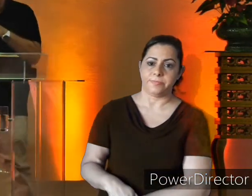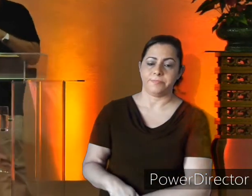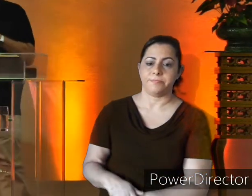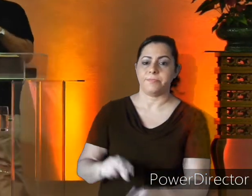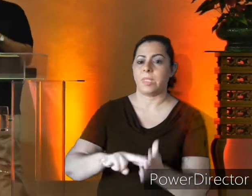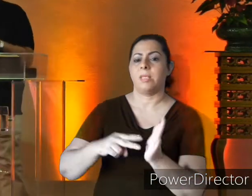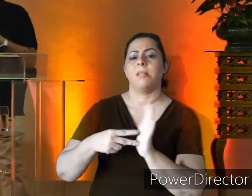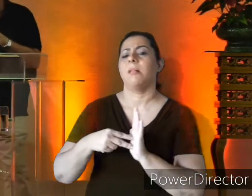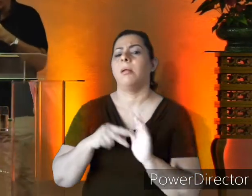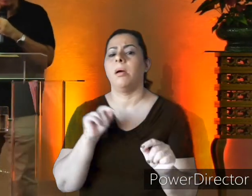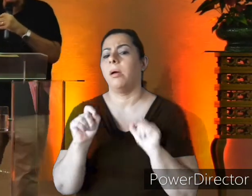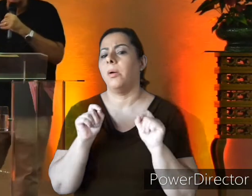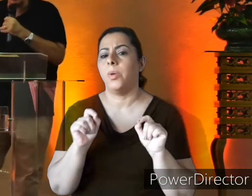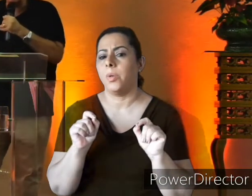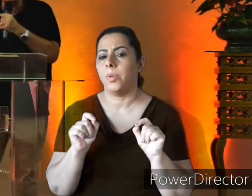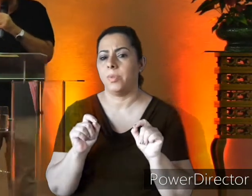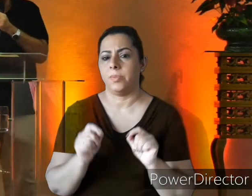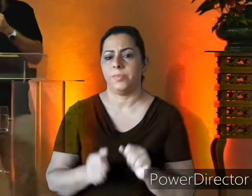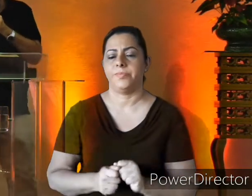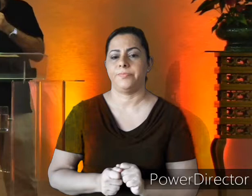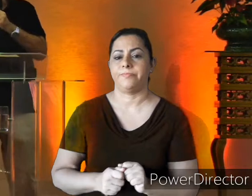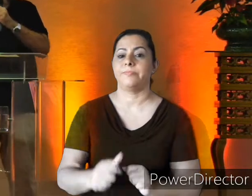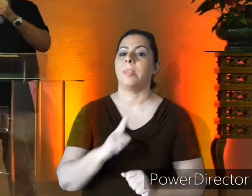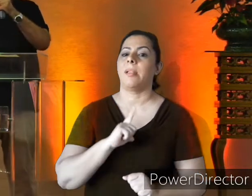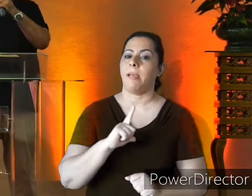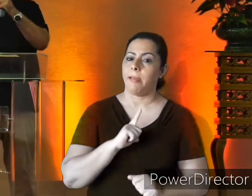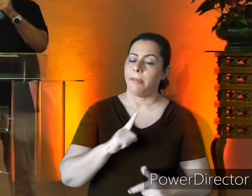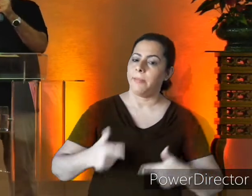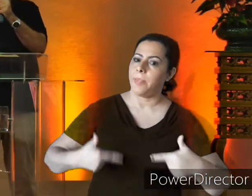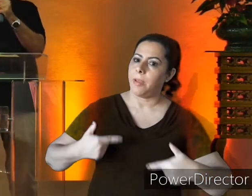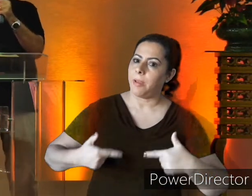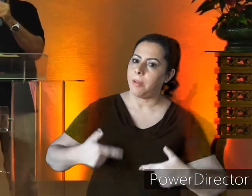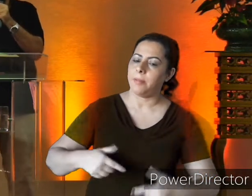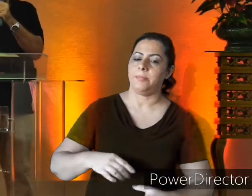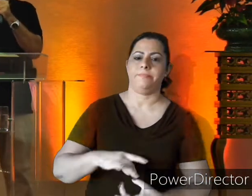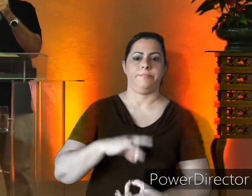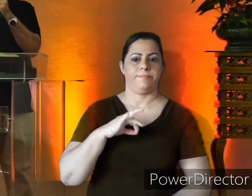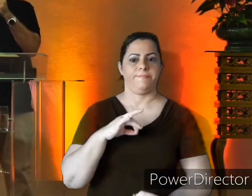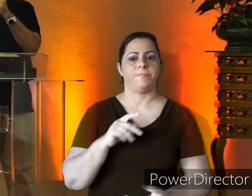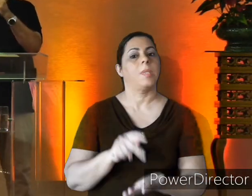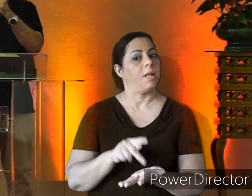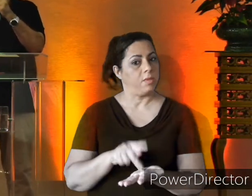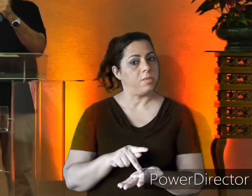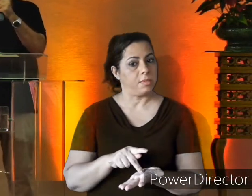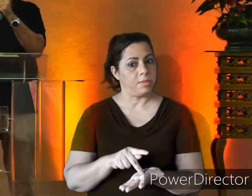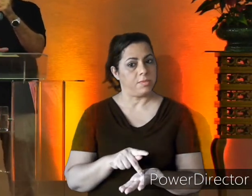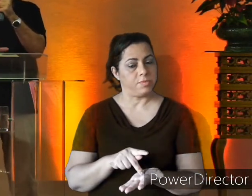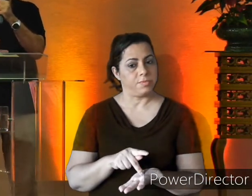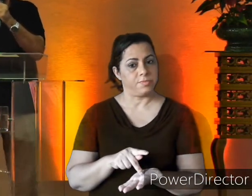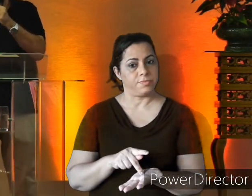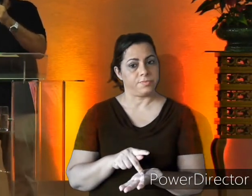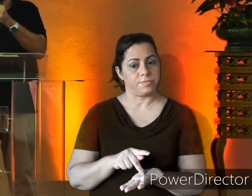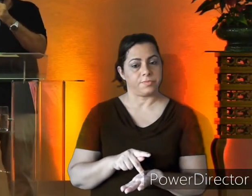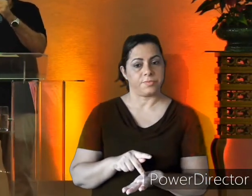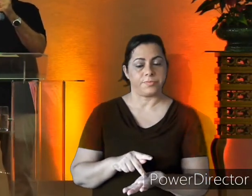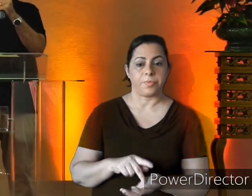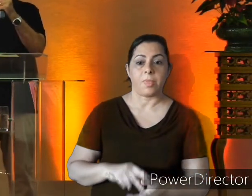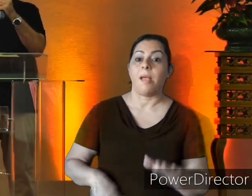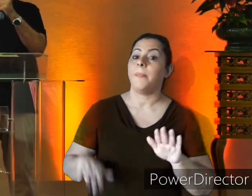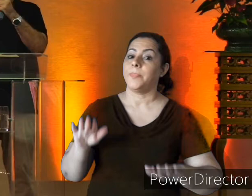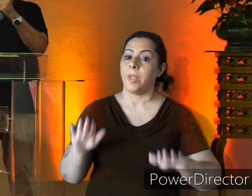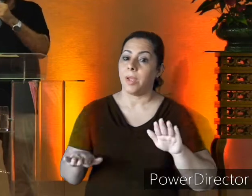dizer que há sim uma guerra espiritual, e que mesmo que você não